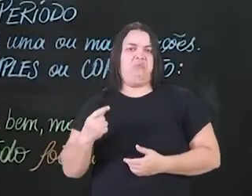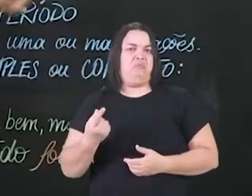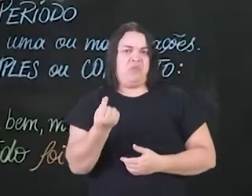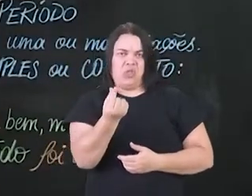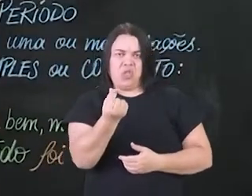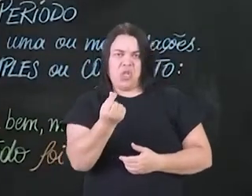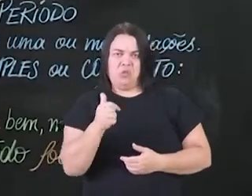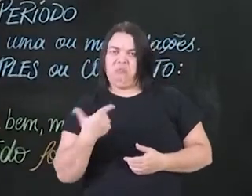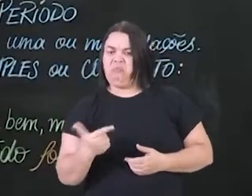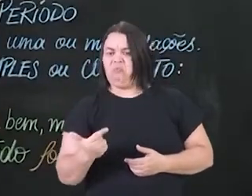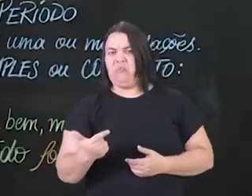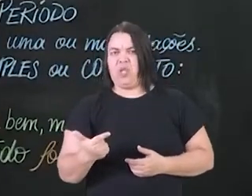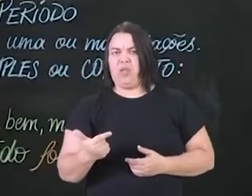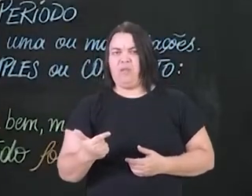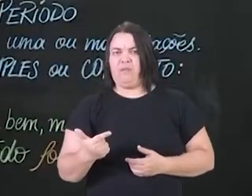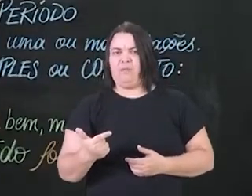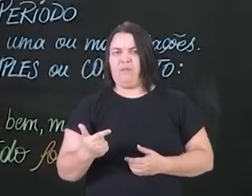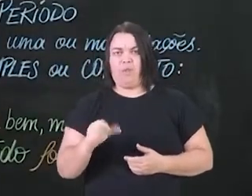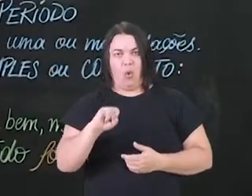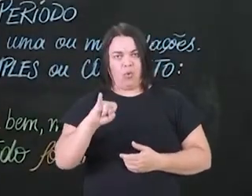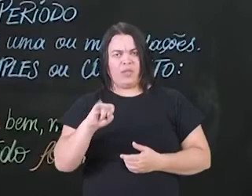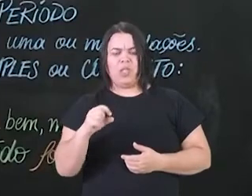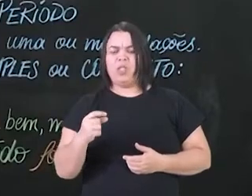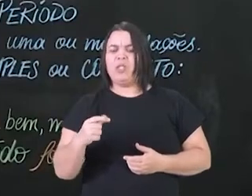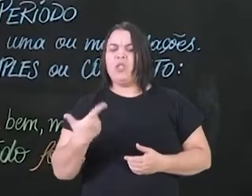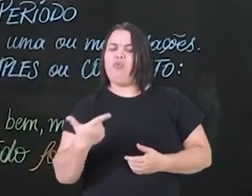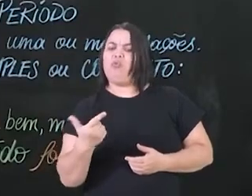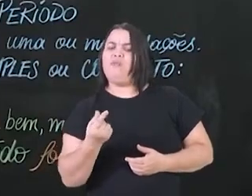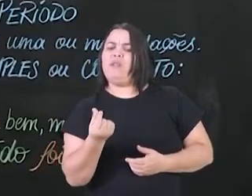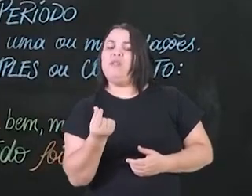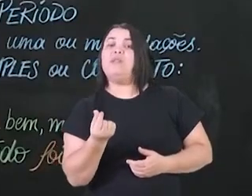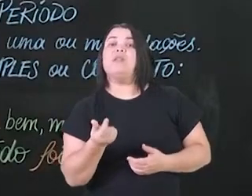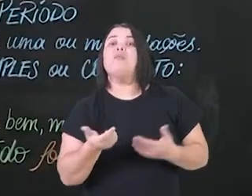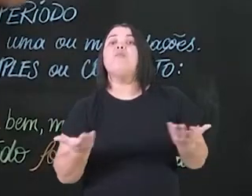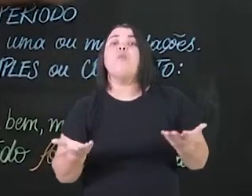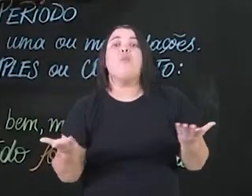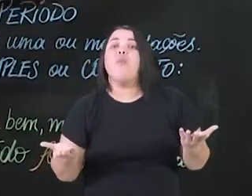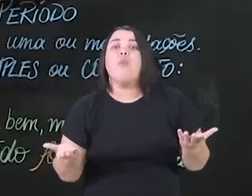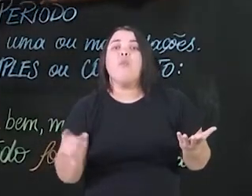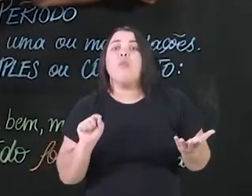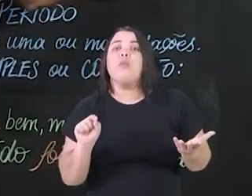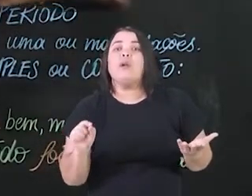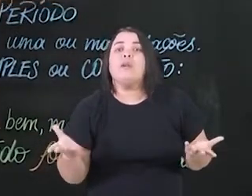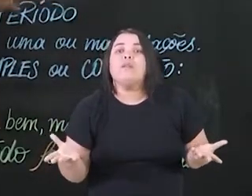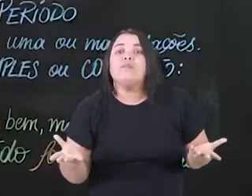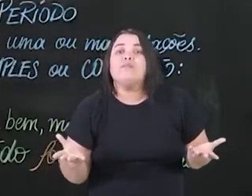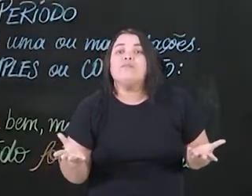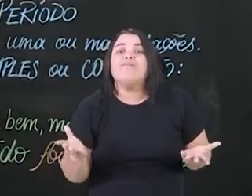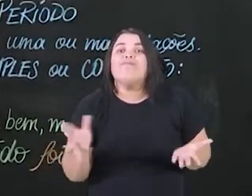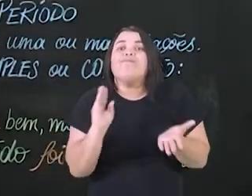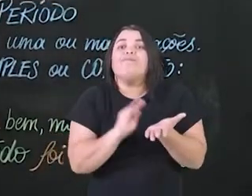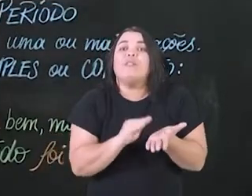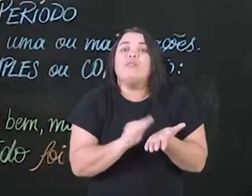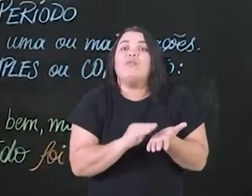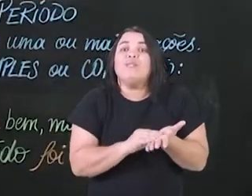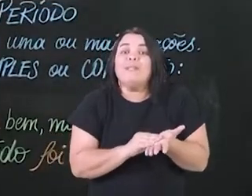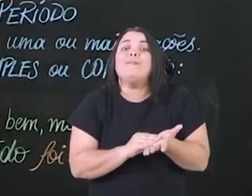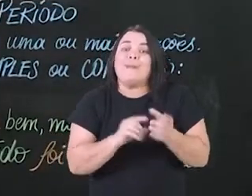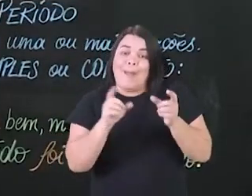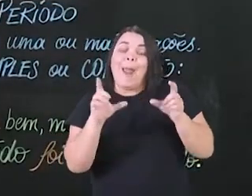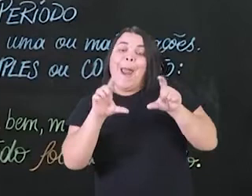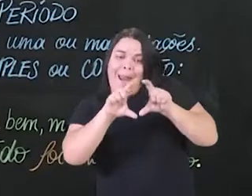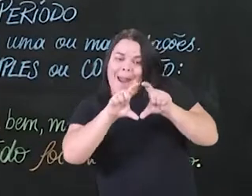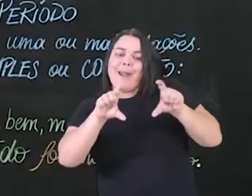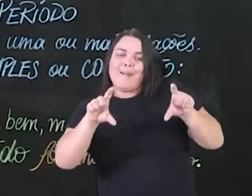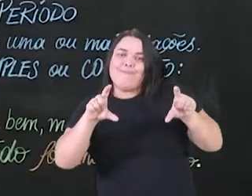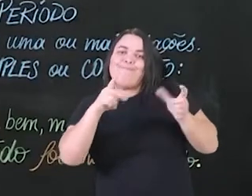fiz questão de deixar essa oração incompleta para mostrar que essa construção aqui é considerada uma oração, sim,